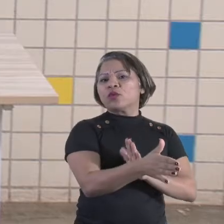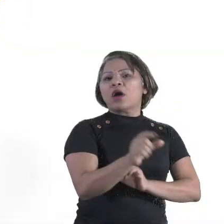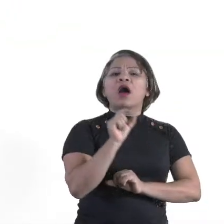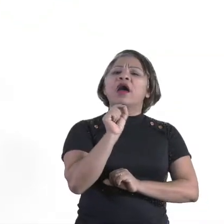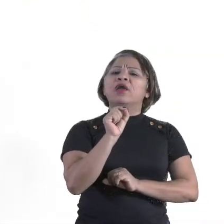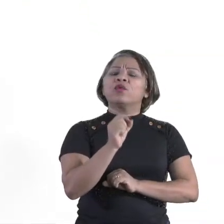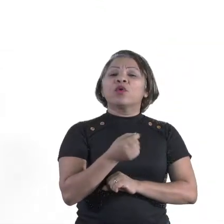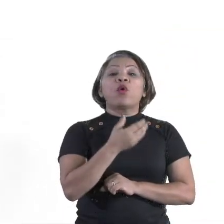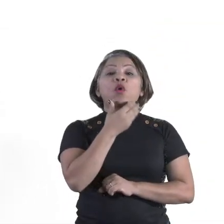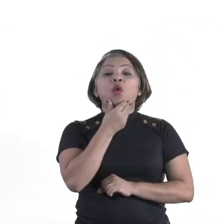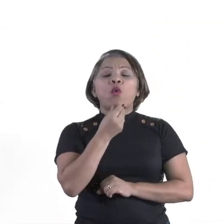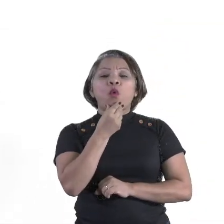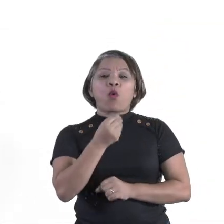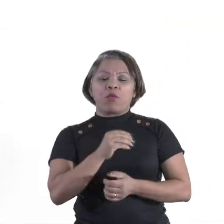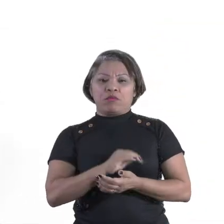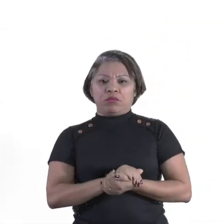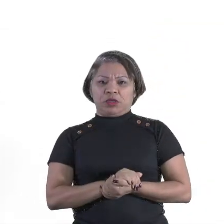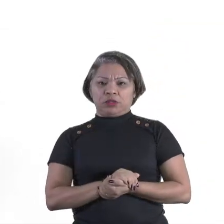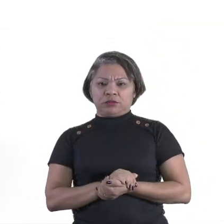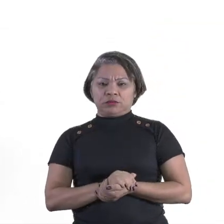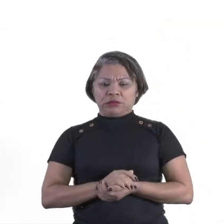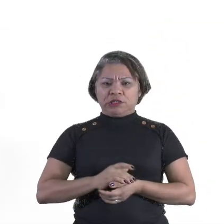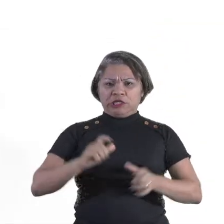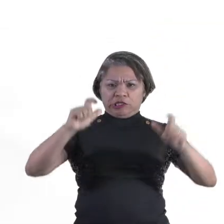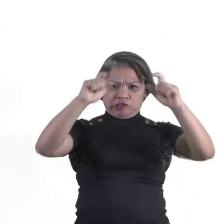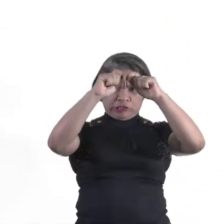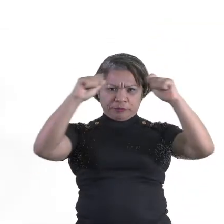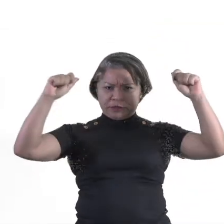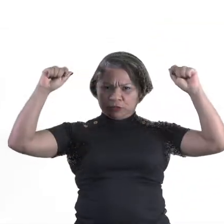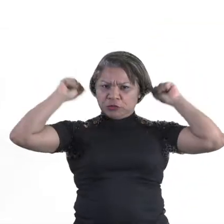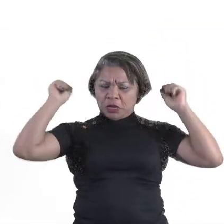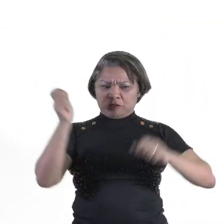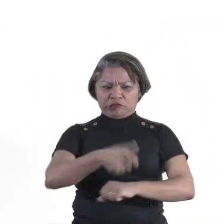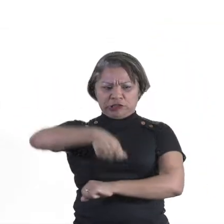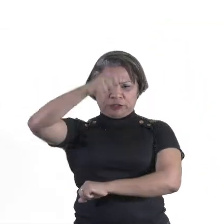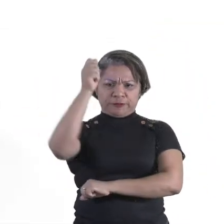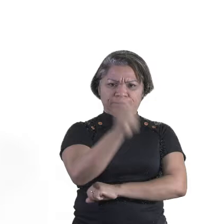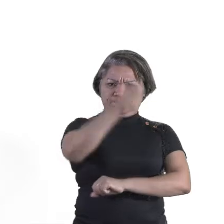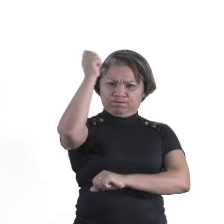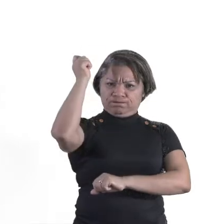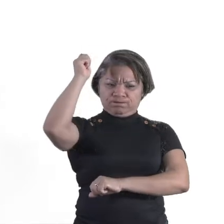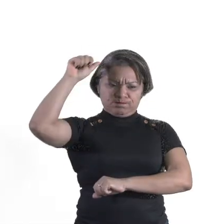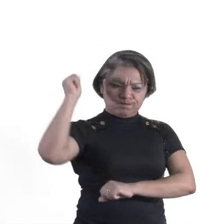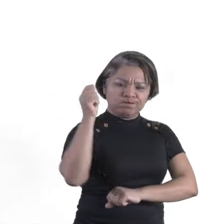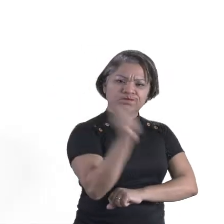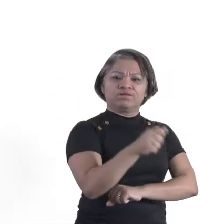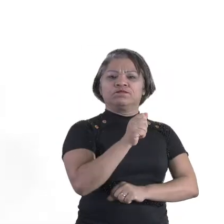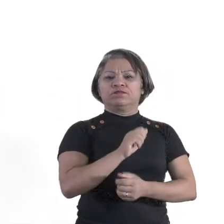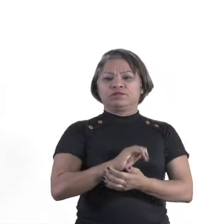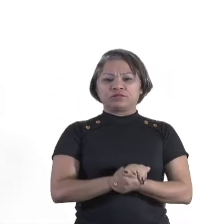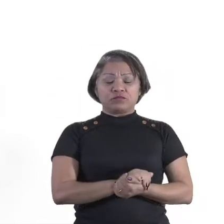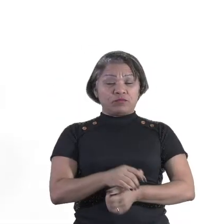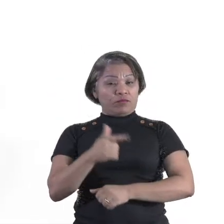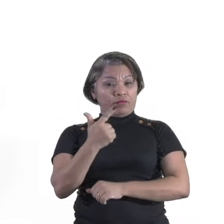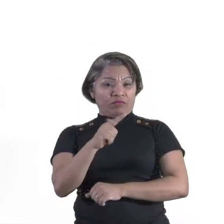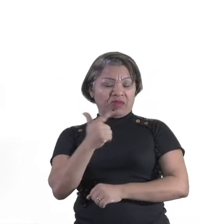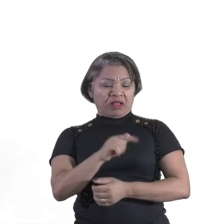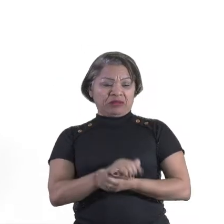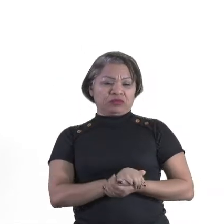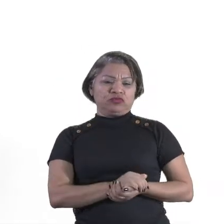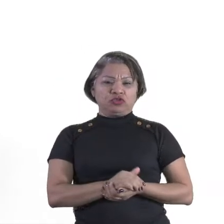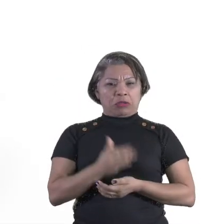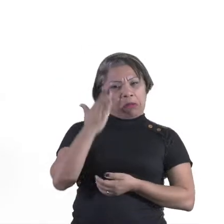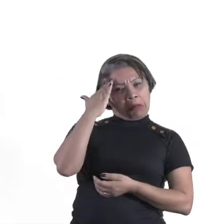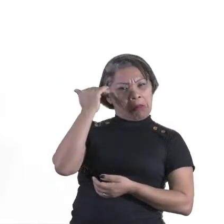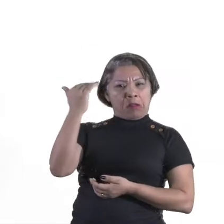capitão do mato, que era um serviçal da fazenda ou feitoria sem muito prestígio, encarregado de capturar